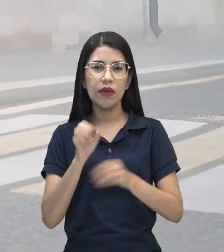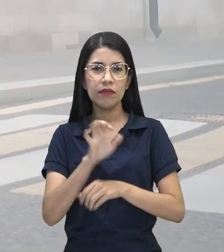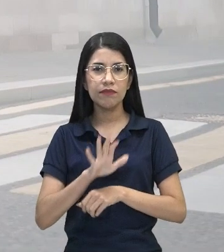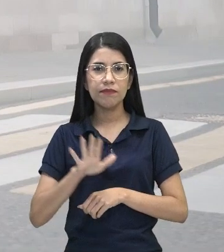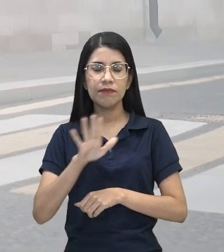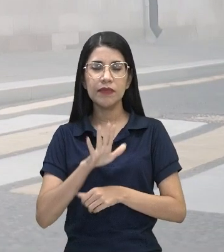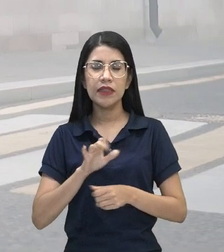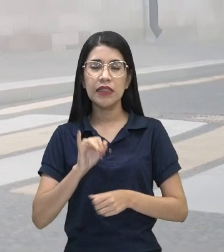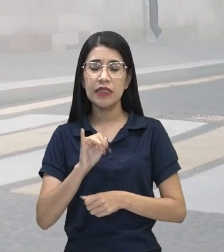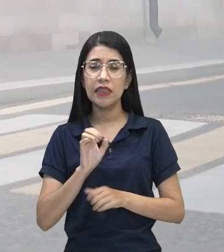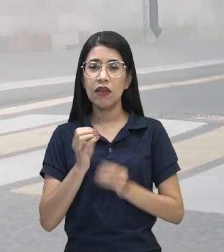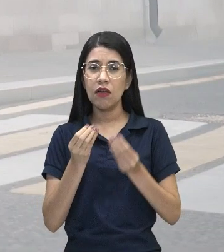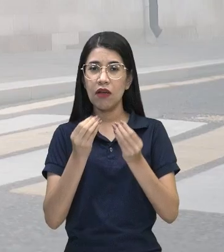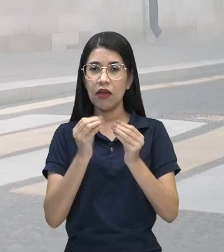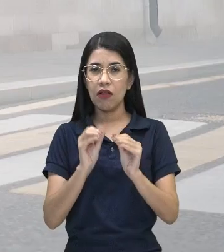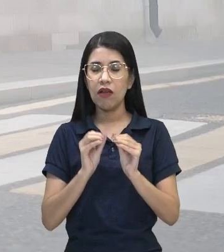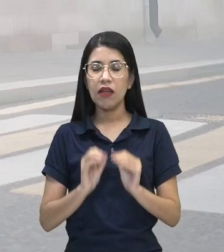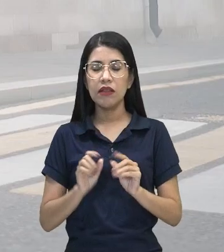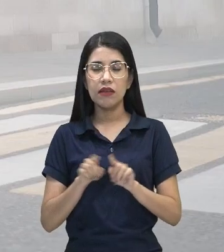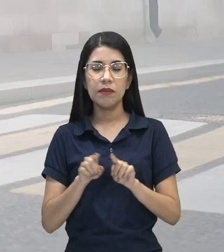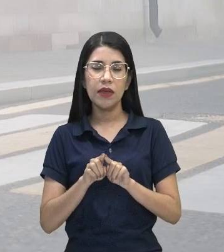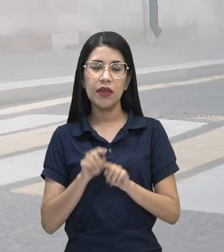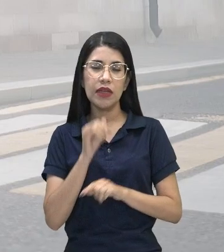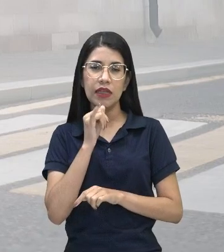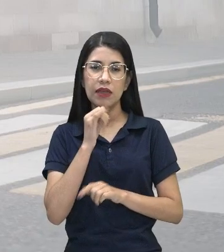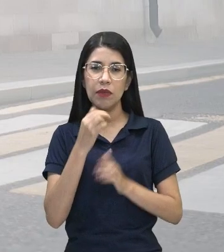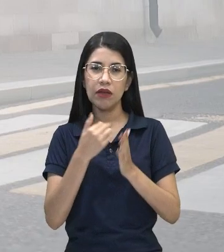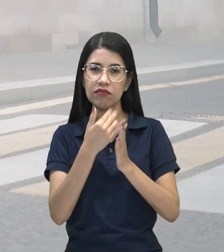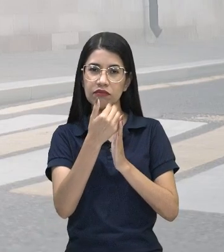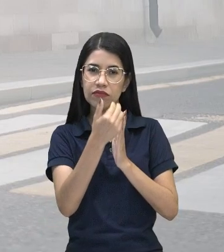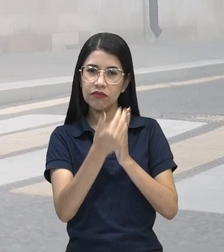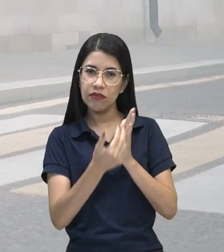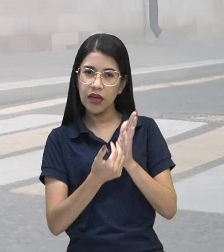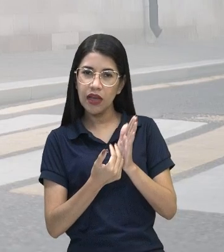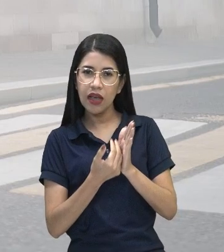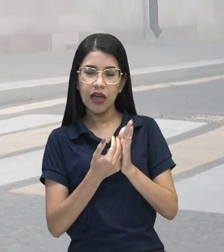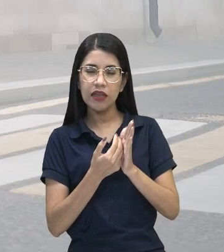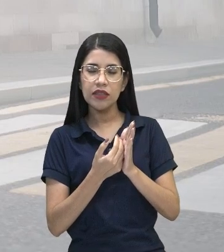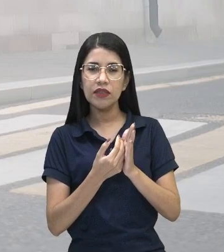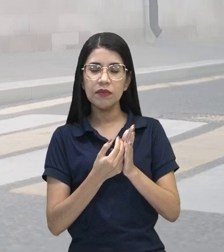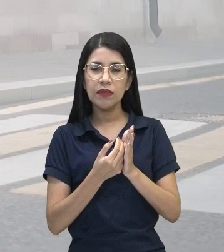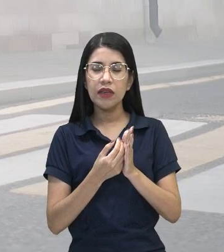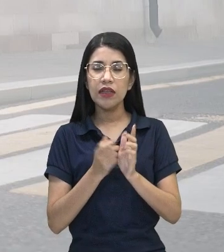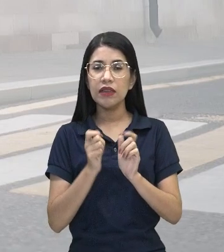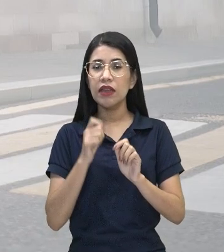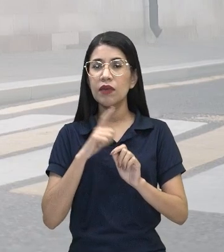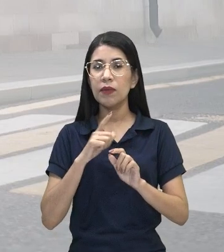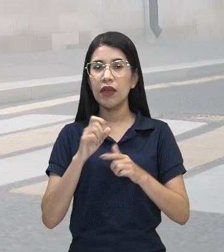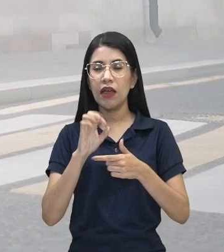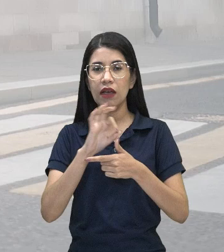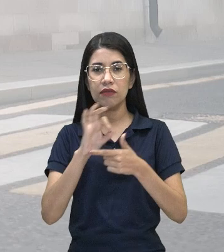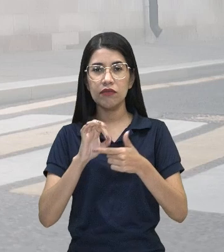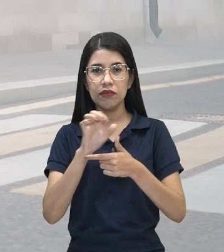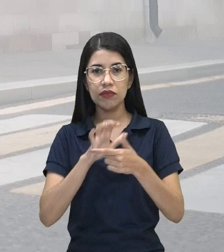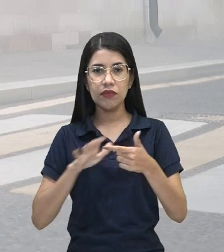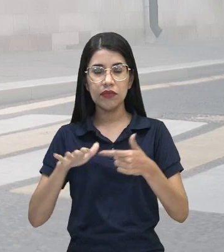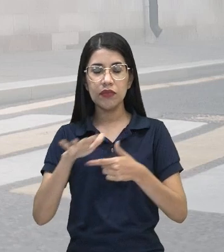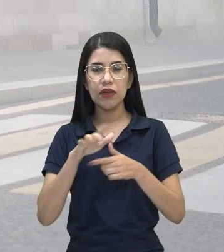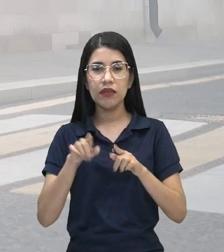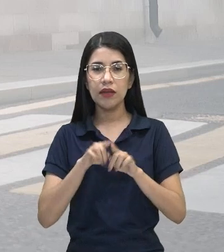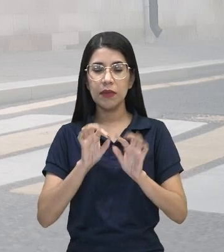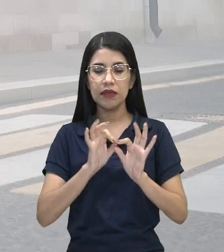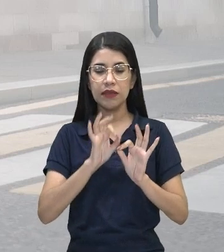colocarmos um desenho, fizermos um desenho de tudo isso, serão figuras de duas